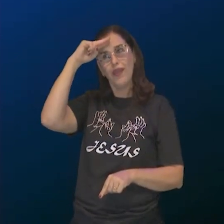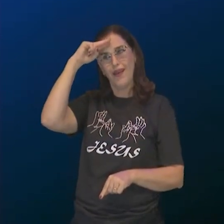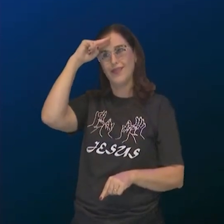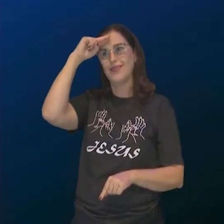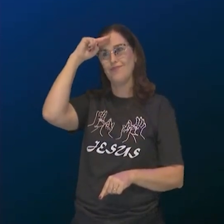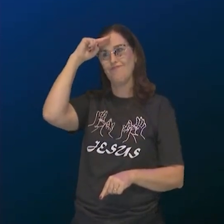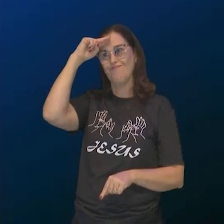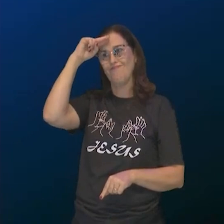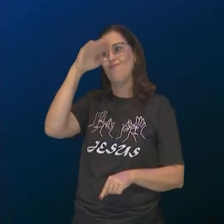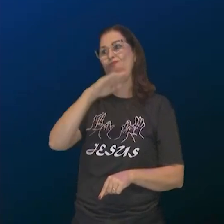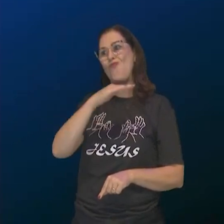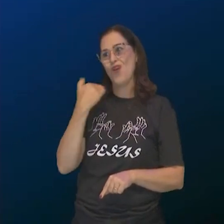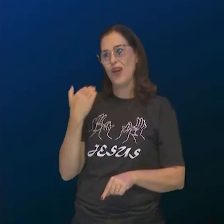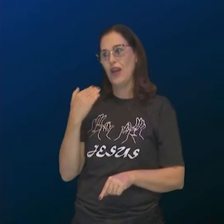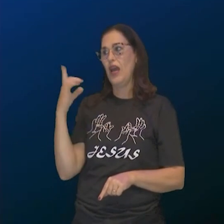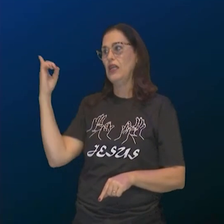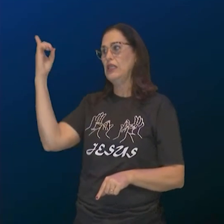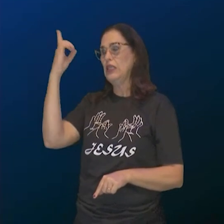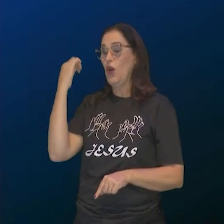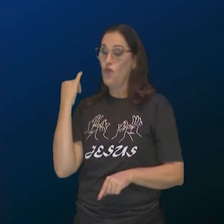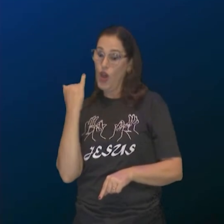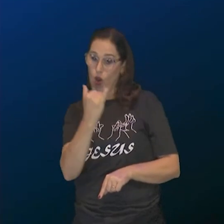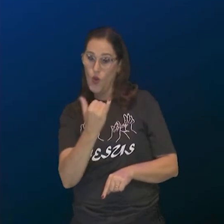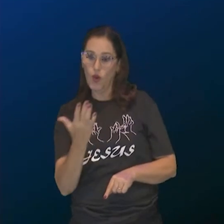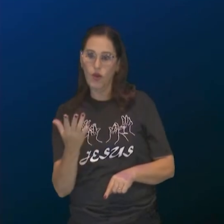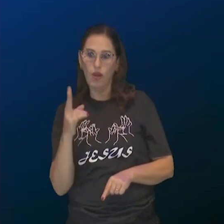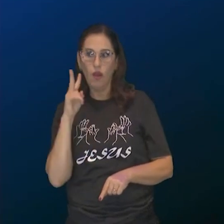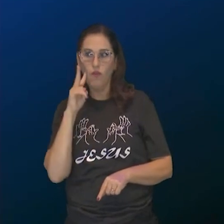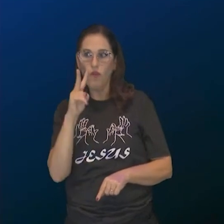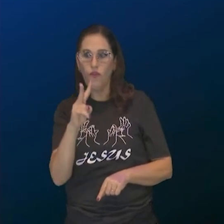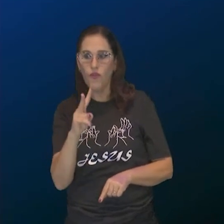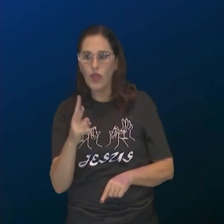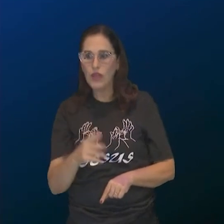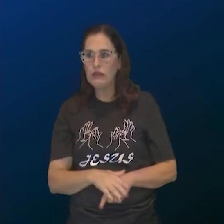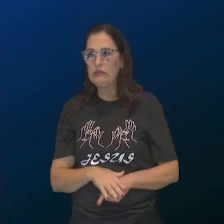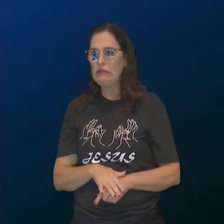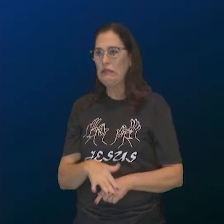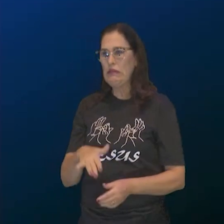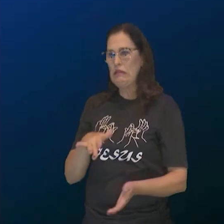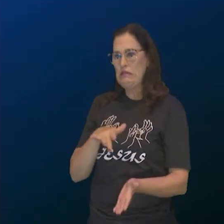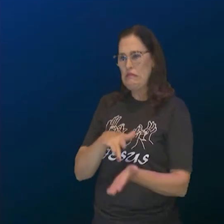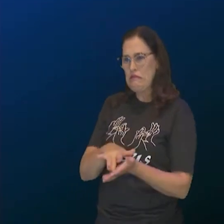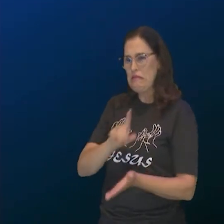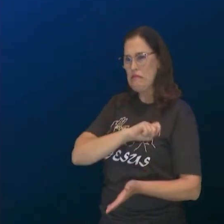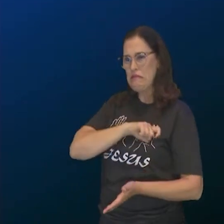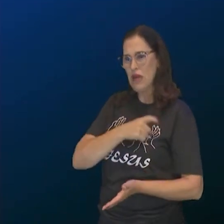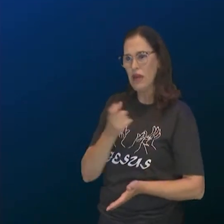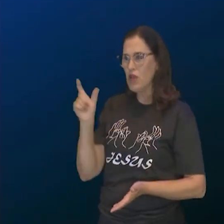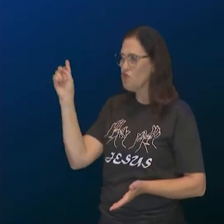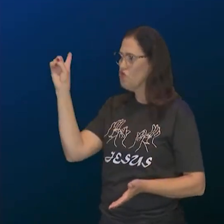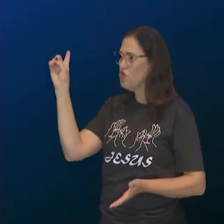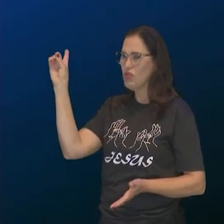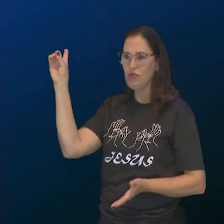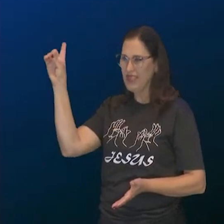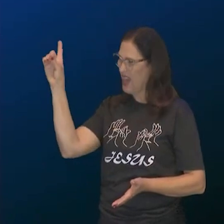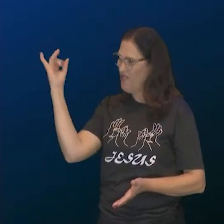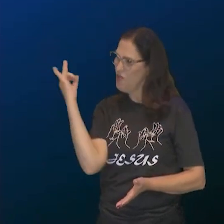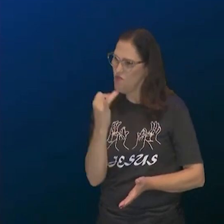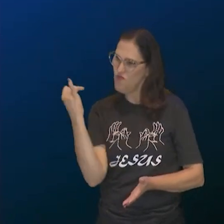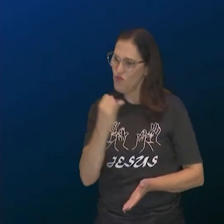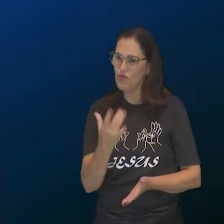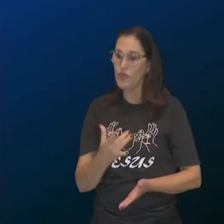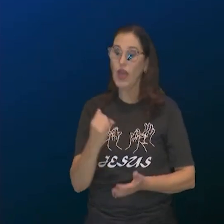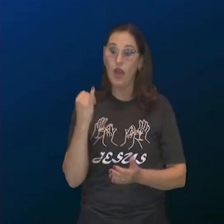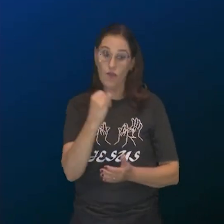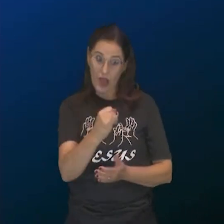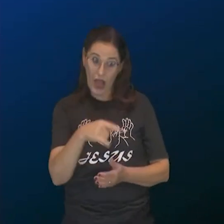heteu. E disse Davi ao mensageiro, vejam aqui palavras cínicas de Davi para o mensageiro: assim